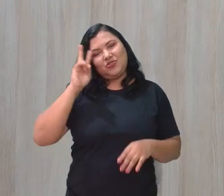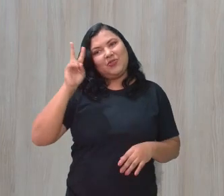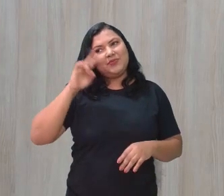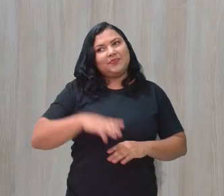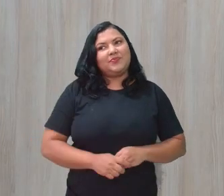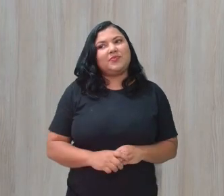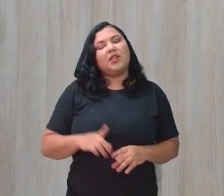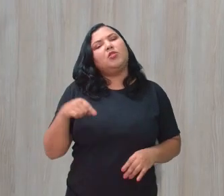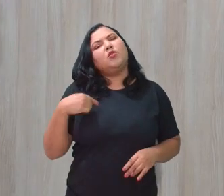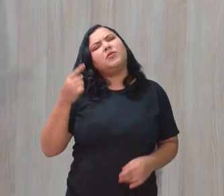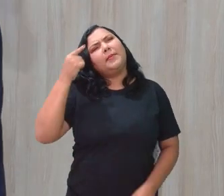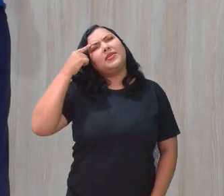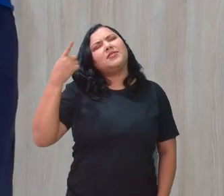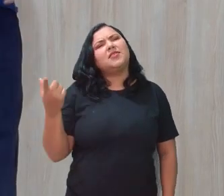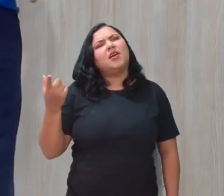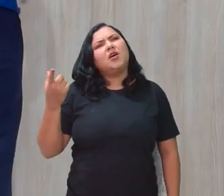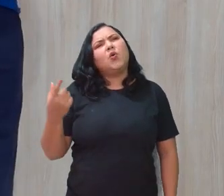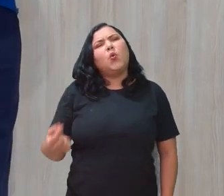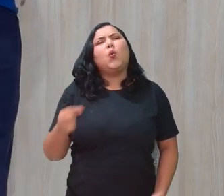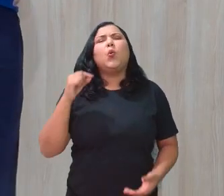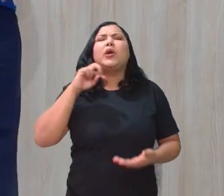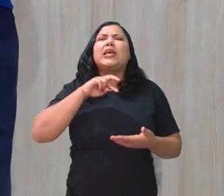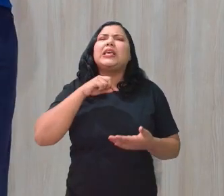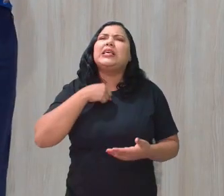gente pensa, o que é que nos torna nós mesmos?